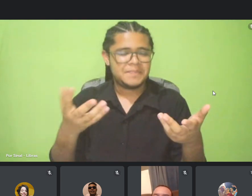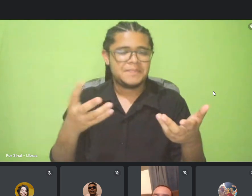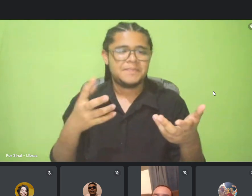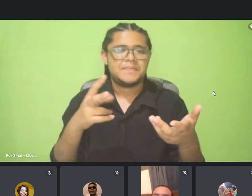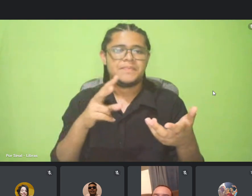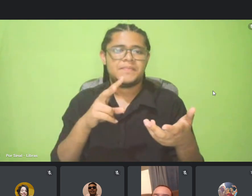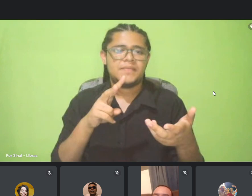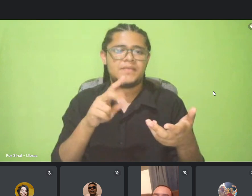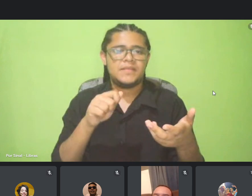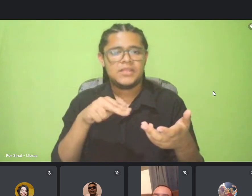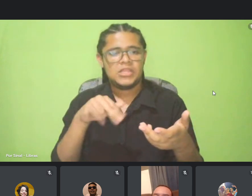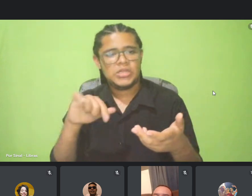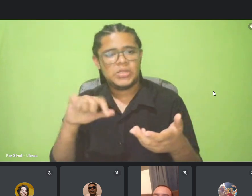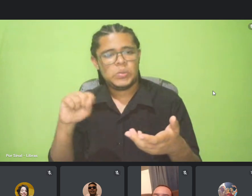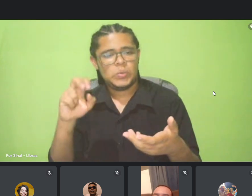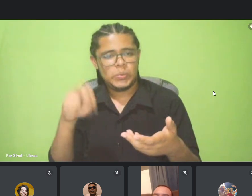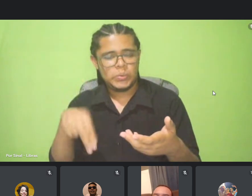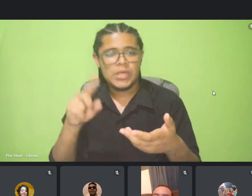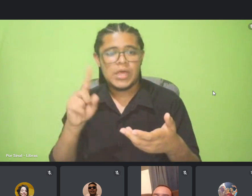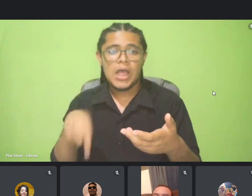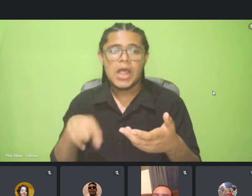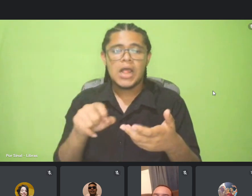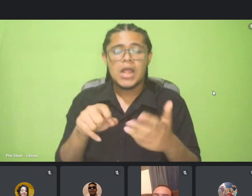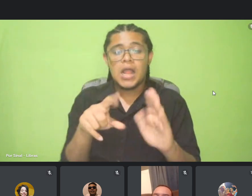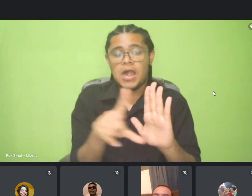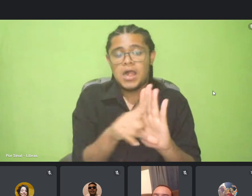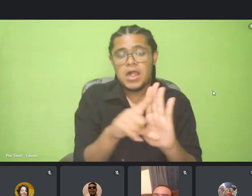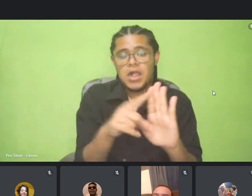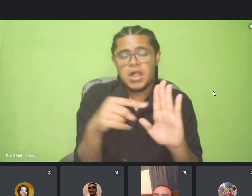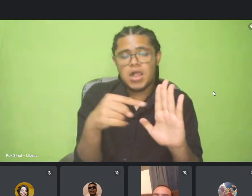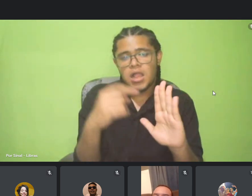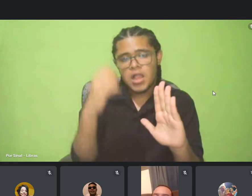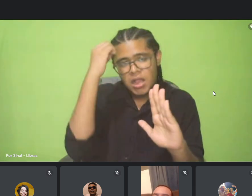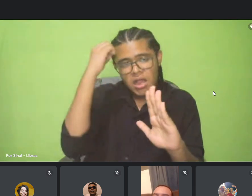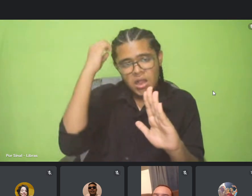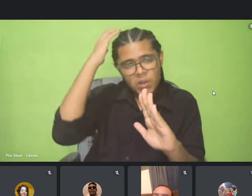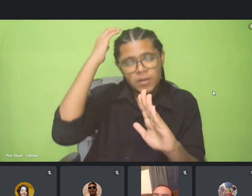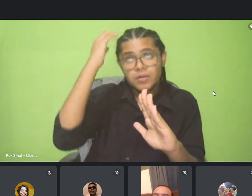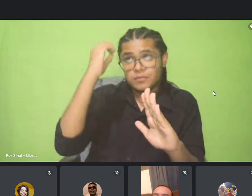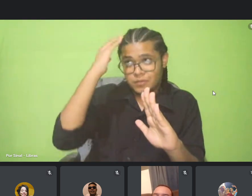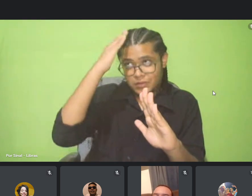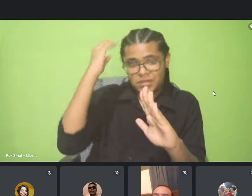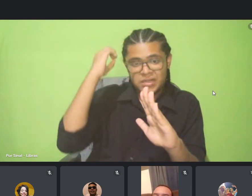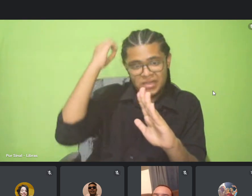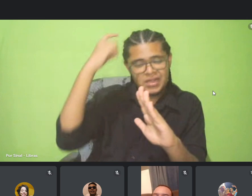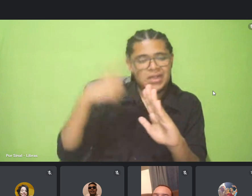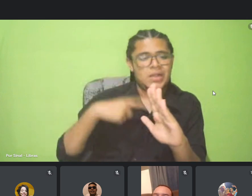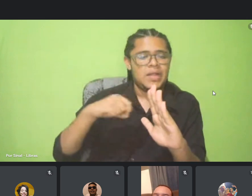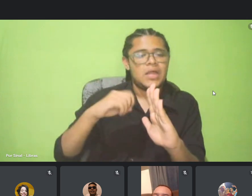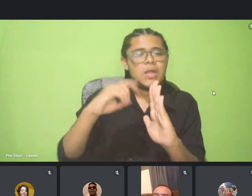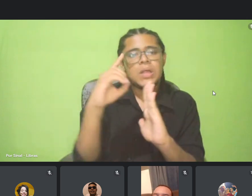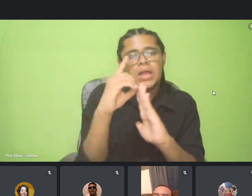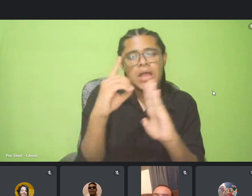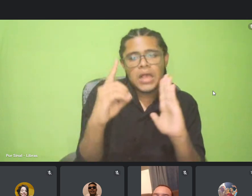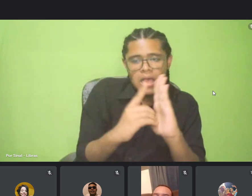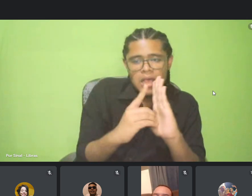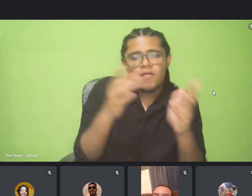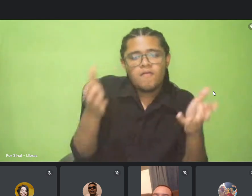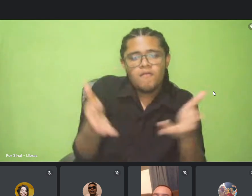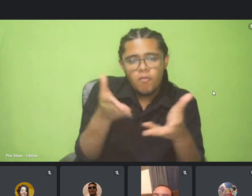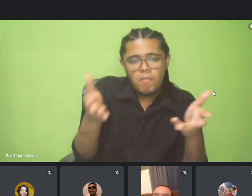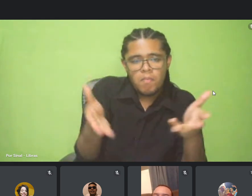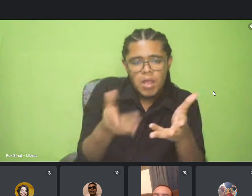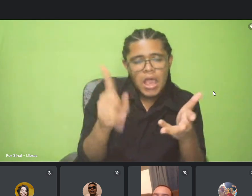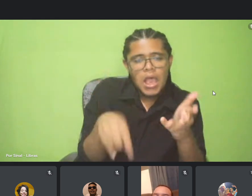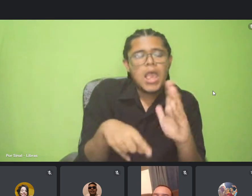a Paula Gustavo, ela é uma lei que tem um decreto de fomento, que foi um documento que foi lançado agora em junho,